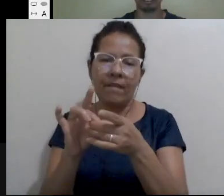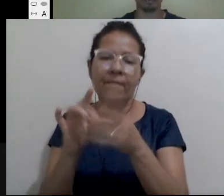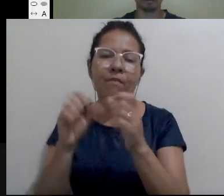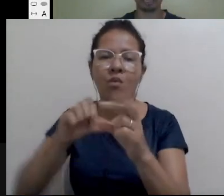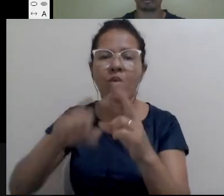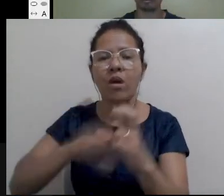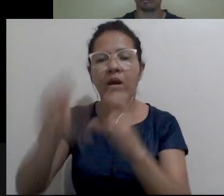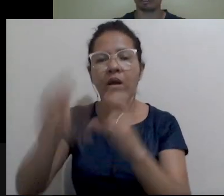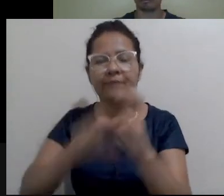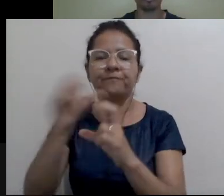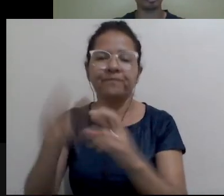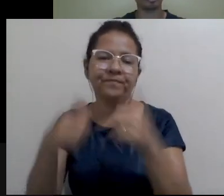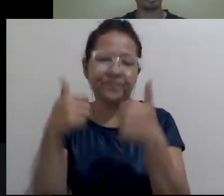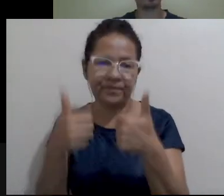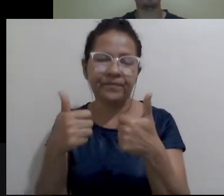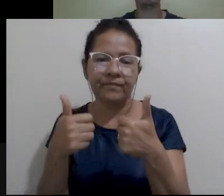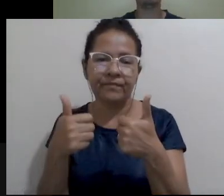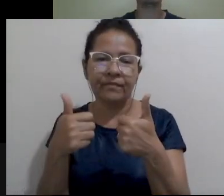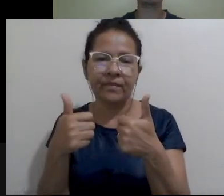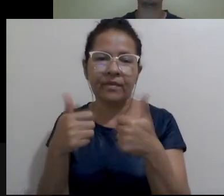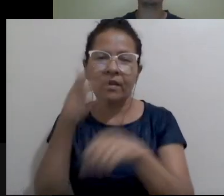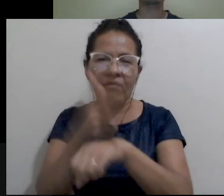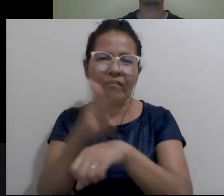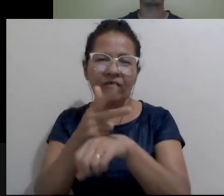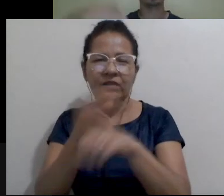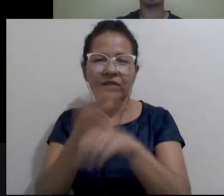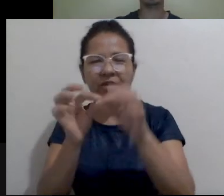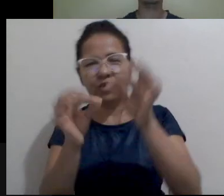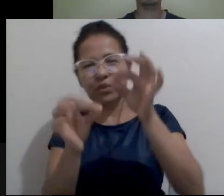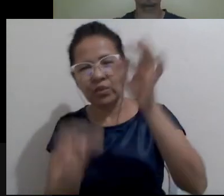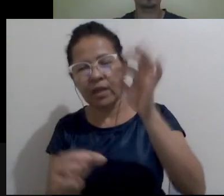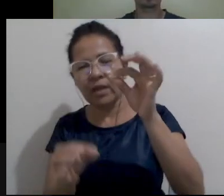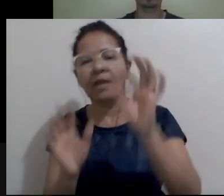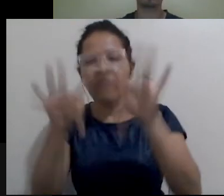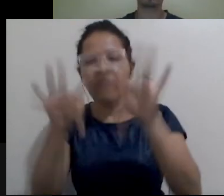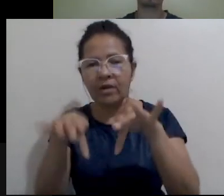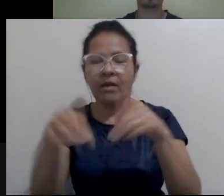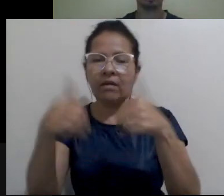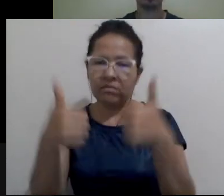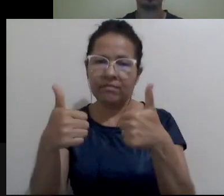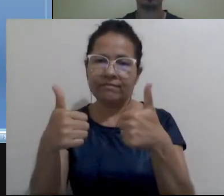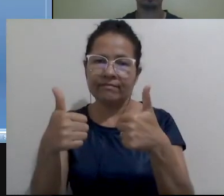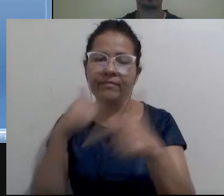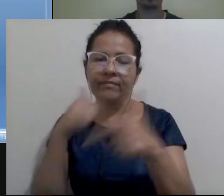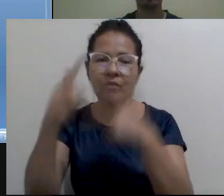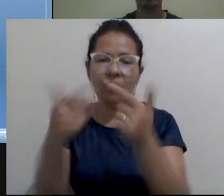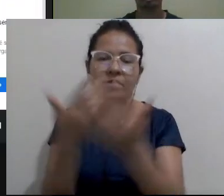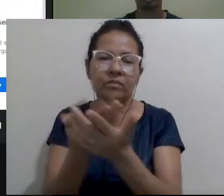seus ligantes em uma reação química, tá bom? Esse vídeo está um pouco extenso, pessoal. Vou encerrar ele aqui e a gente continua abordando no próximo.